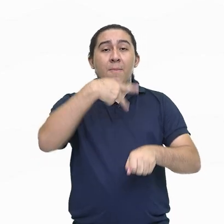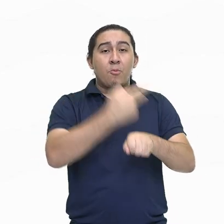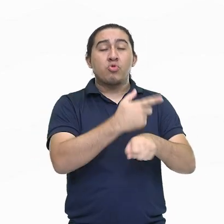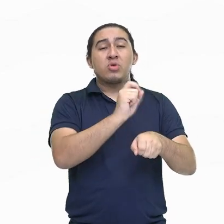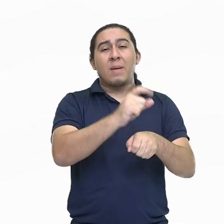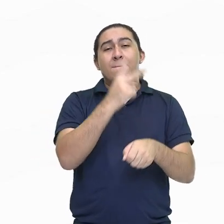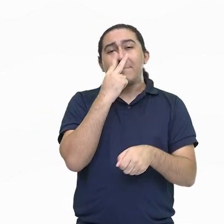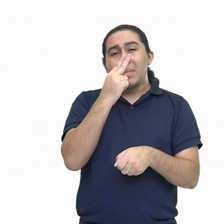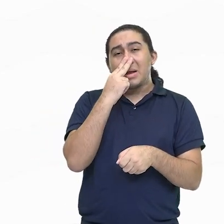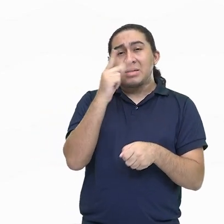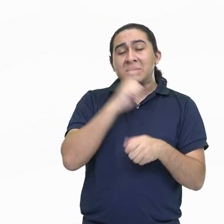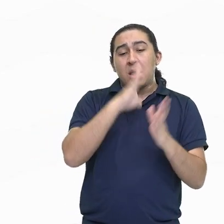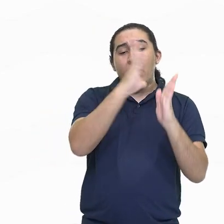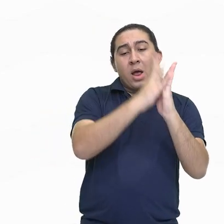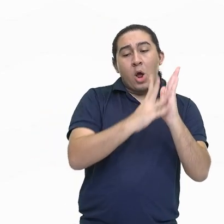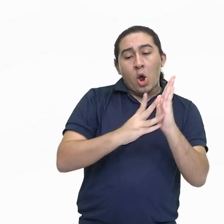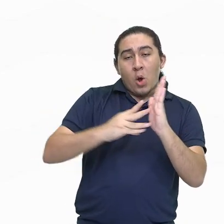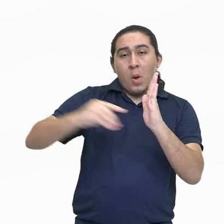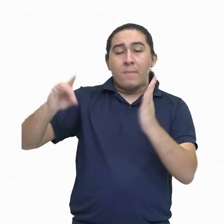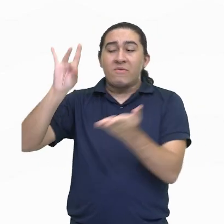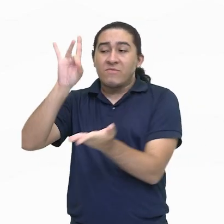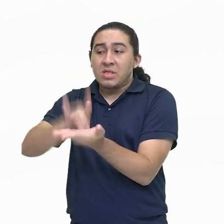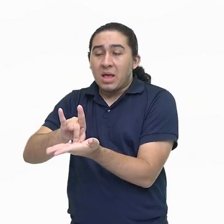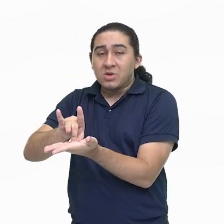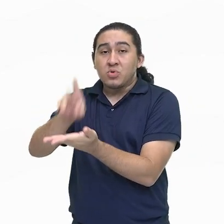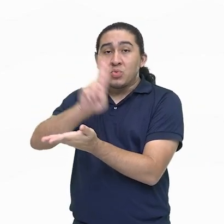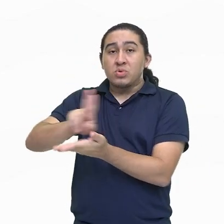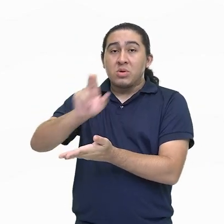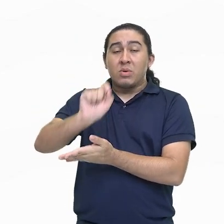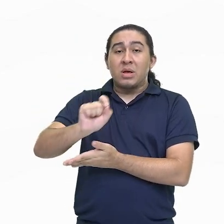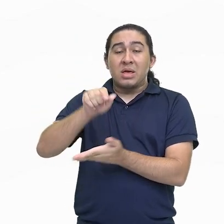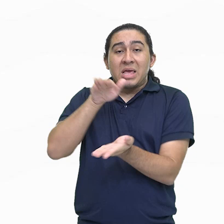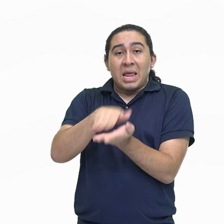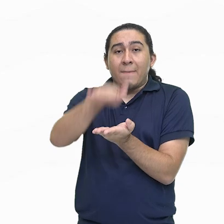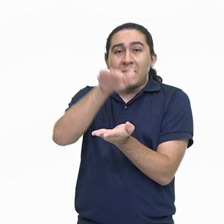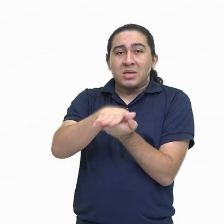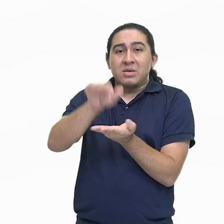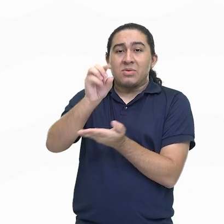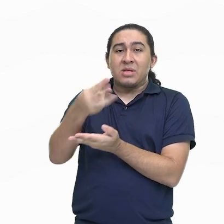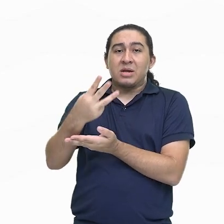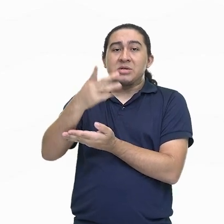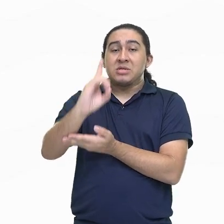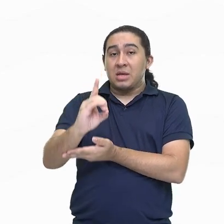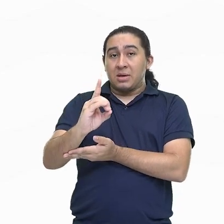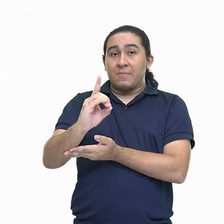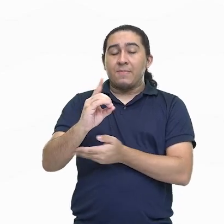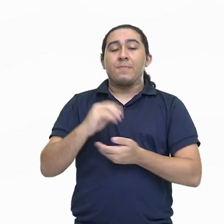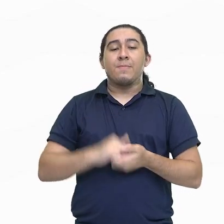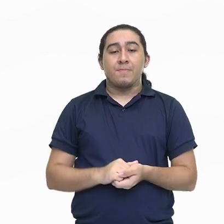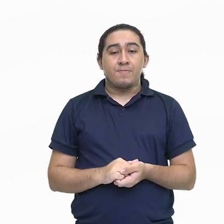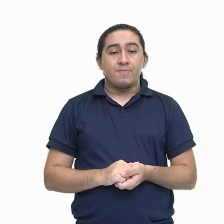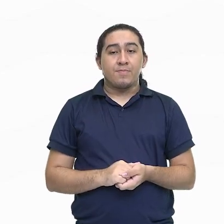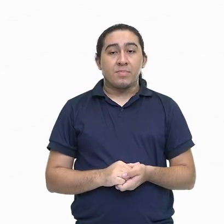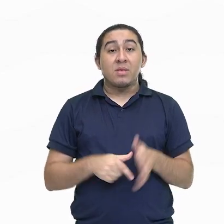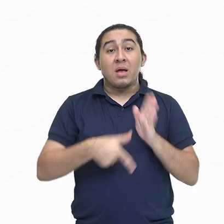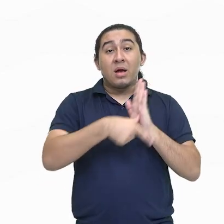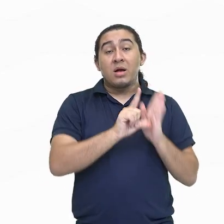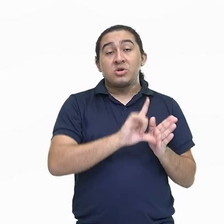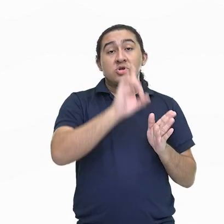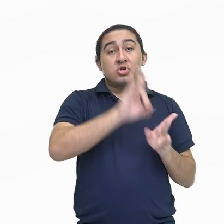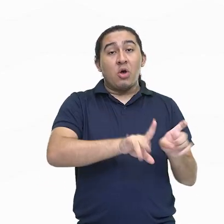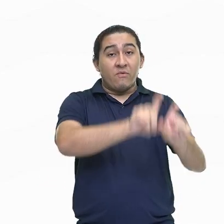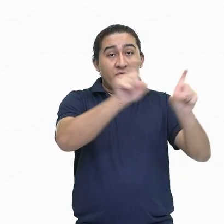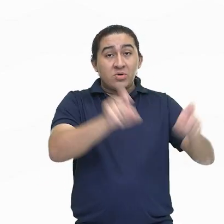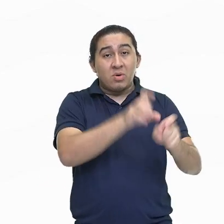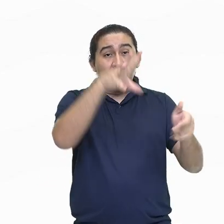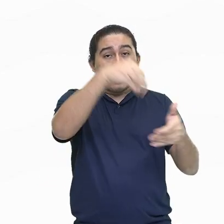escultura, anteriormente virtual, usando máquinas de impressão em 3D. Então, esse elemento que antes era virtual,